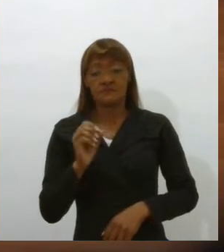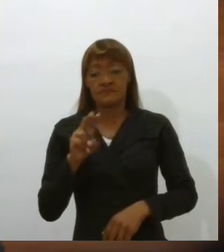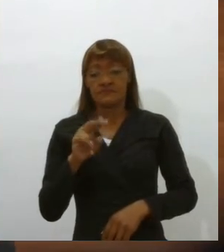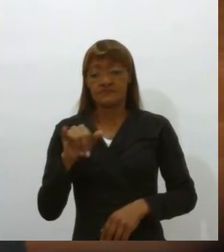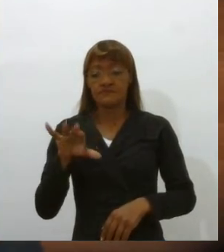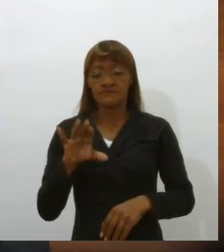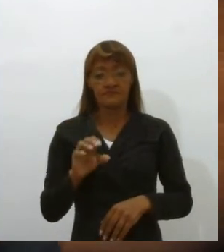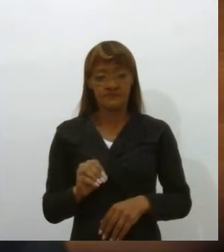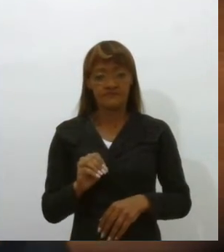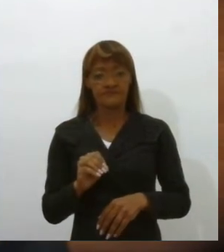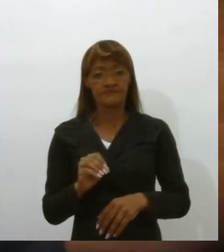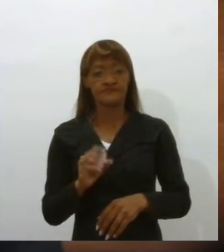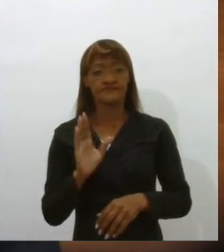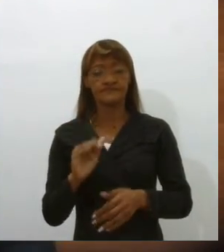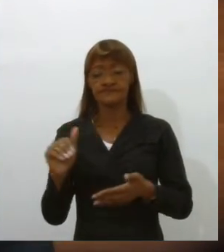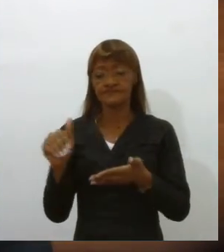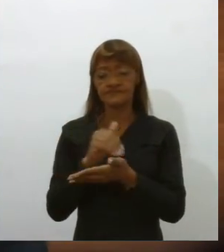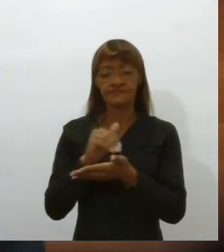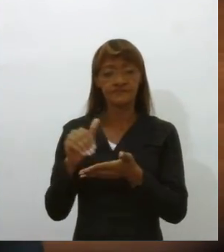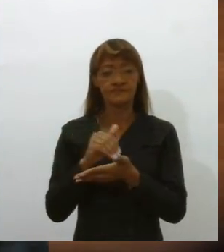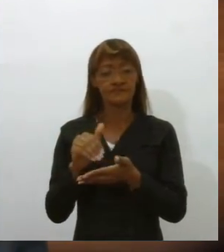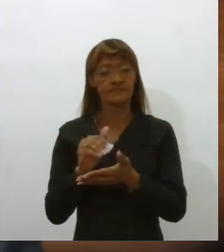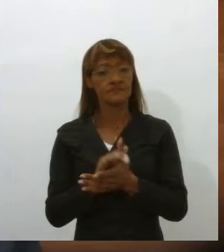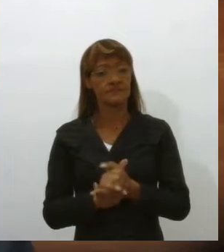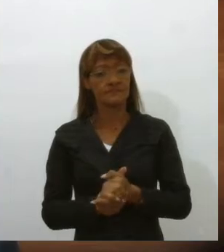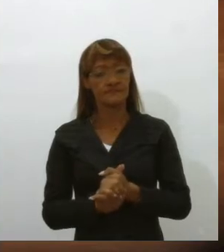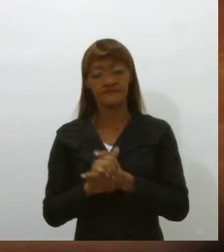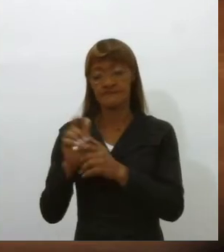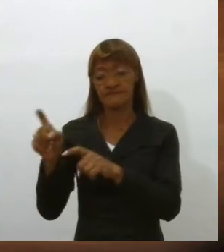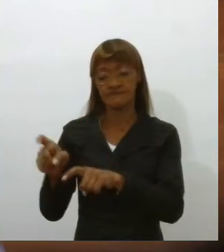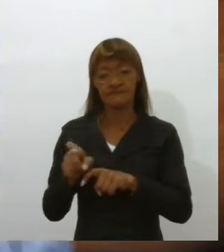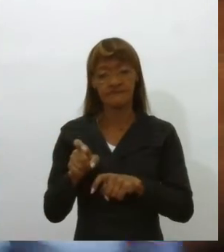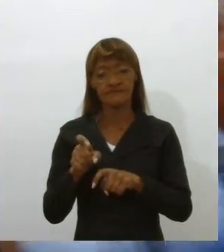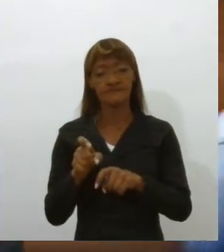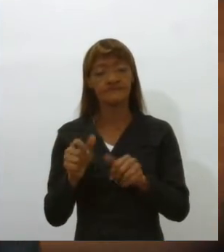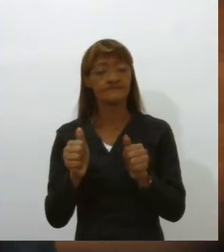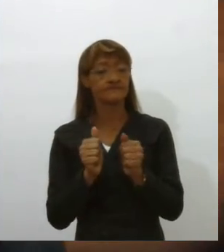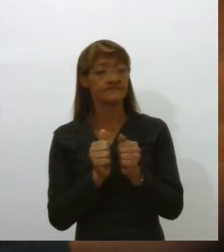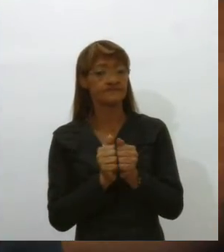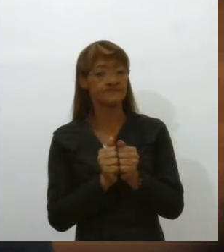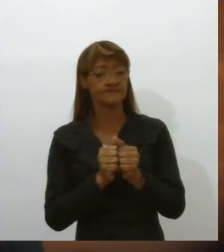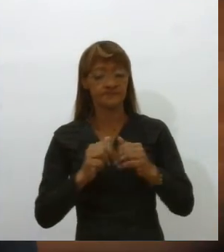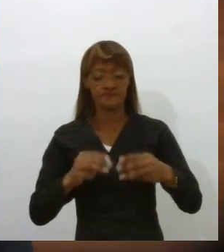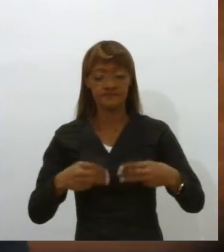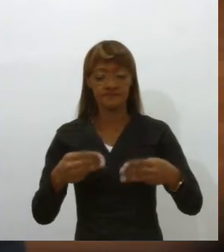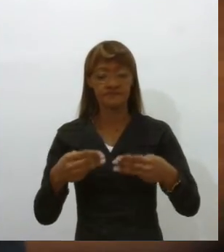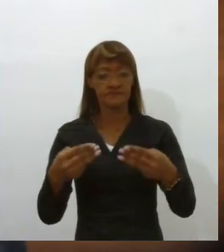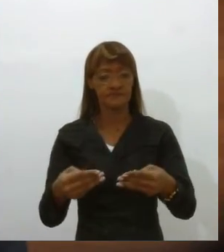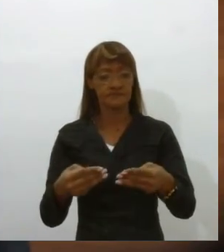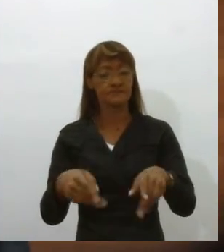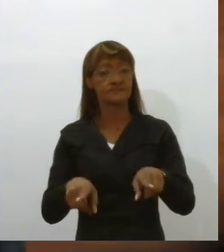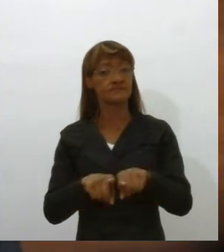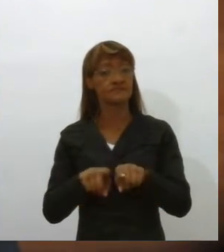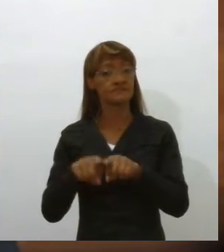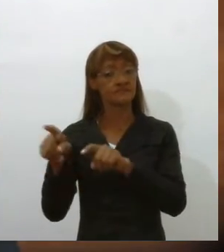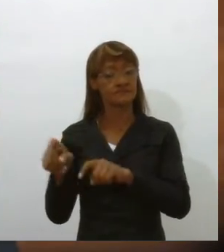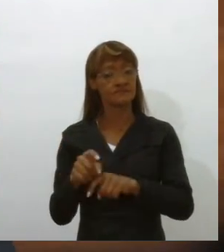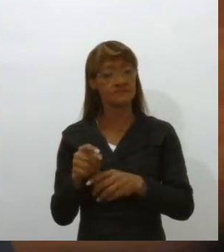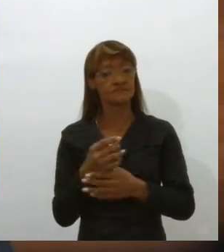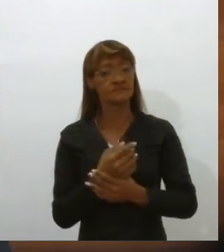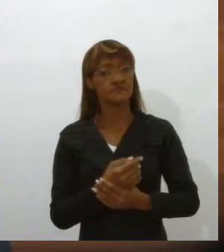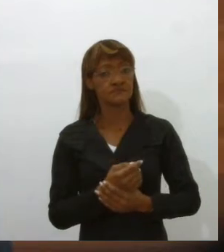Secretários de Fazenda, em parceria com o Ministério da Fazenda, com o governo central, fizeram um